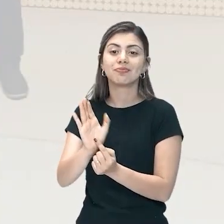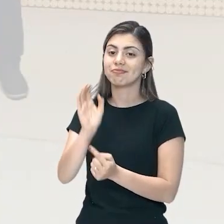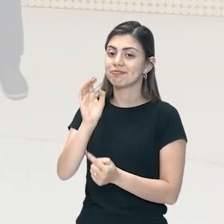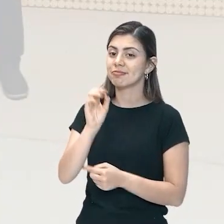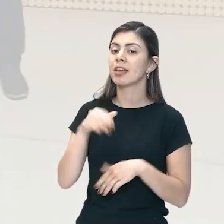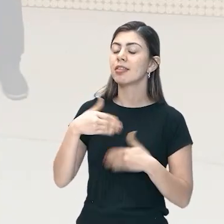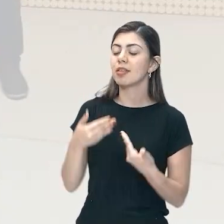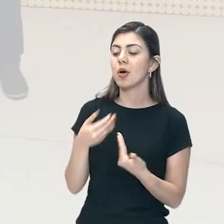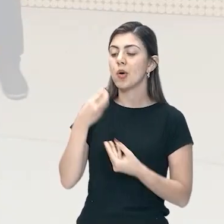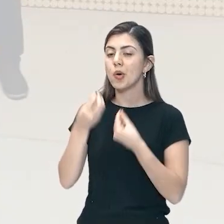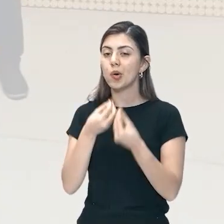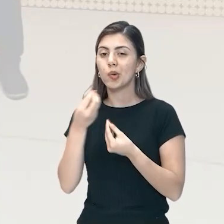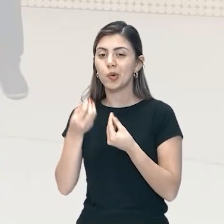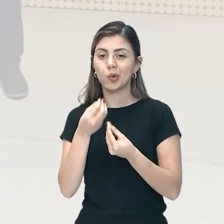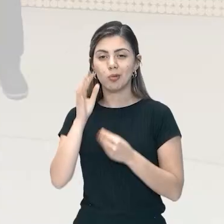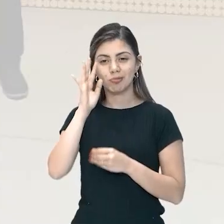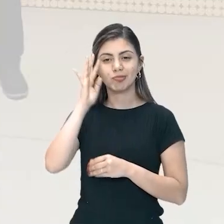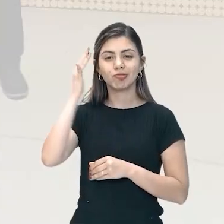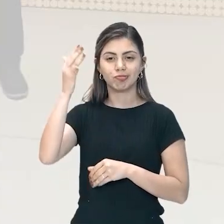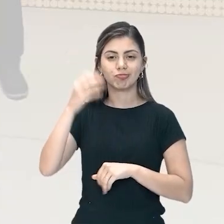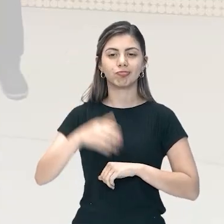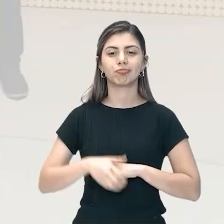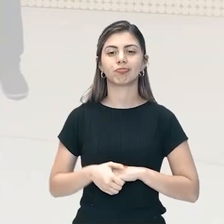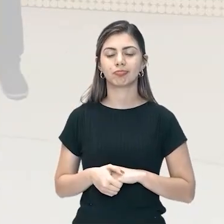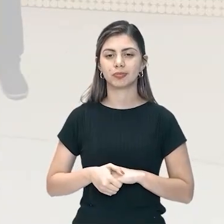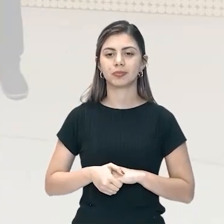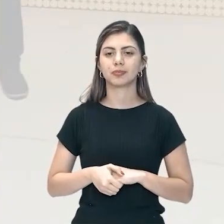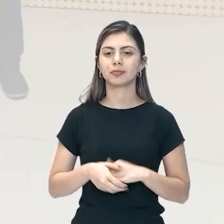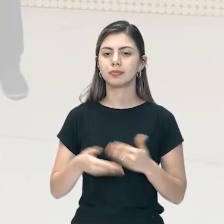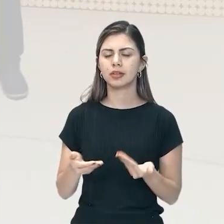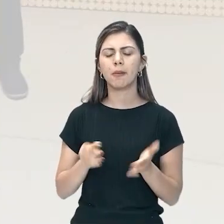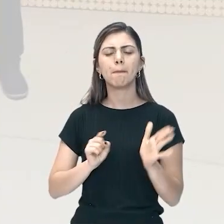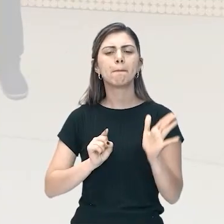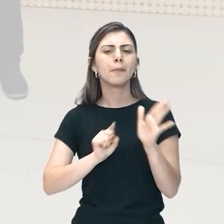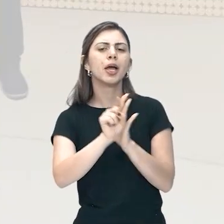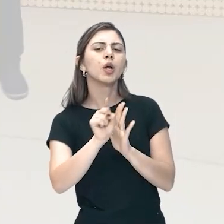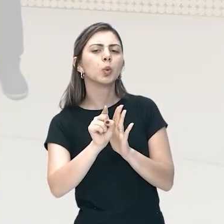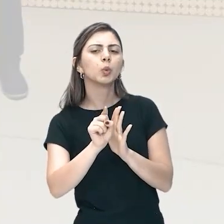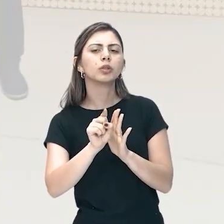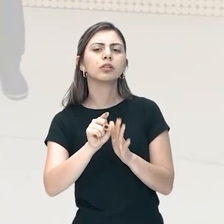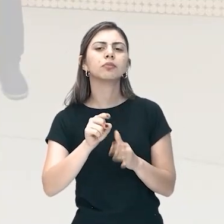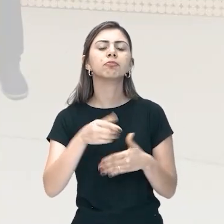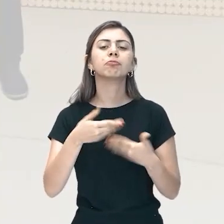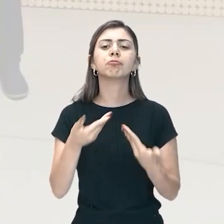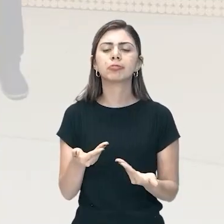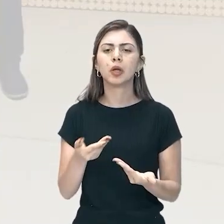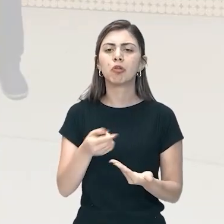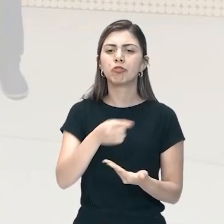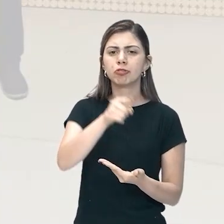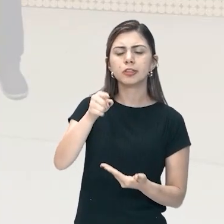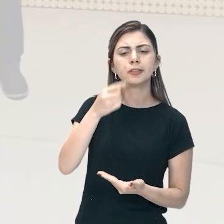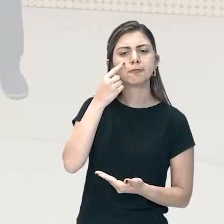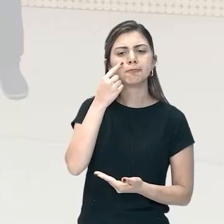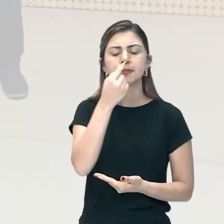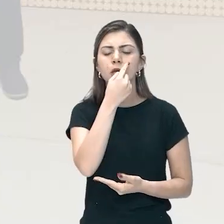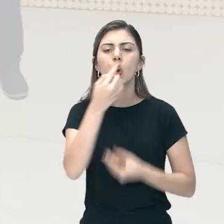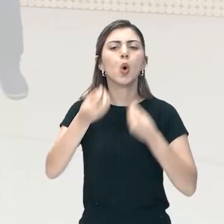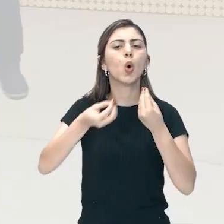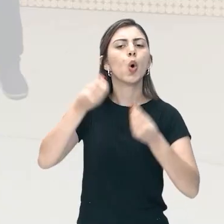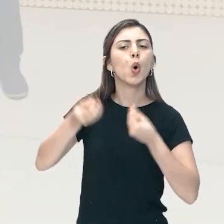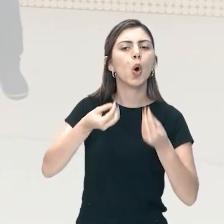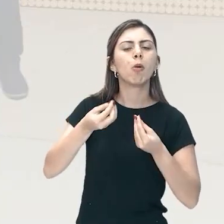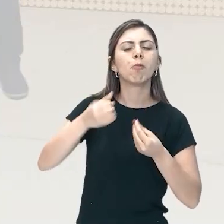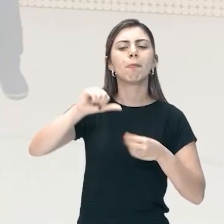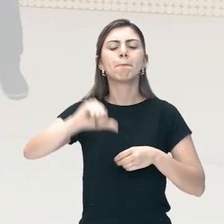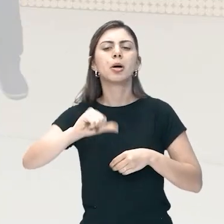de resolver esse problema. Então, eu já começo perguntando de vocês, como está a sua visão? Eu tenho